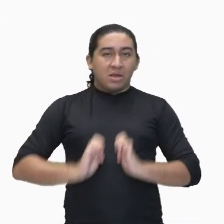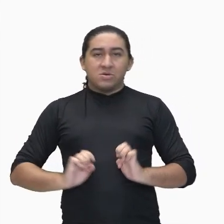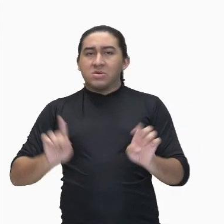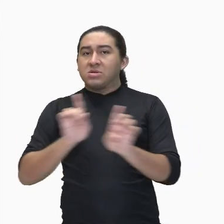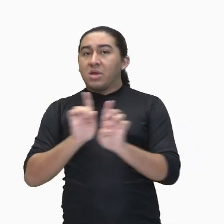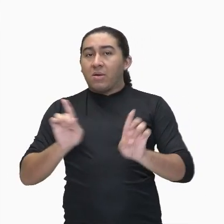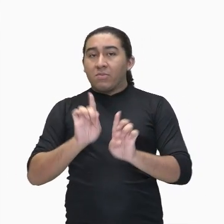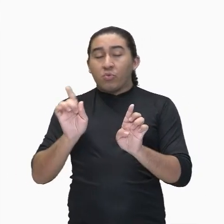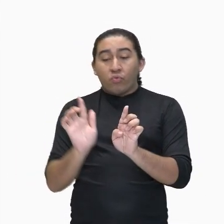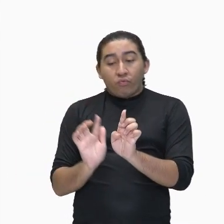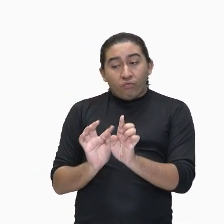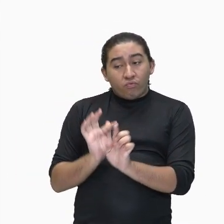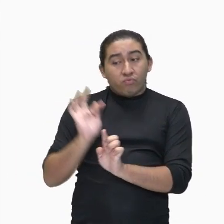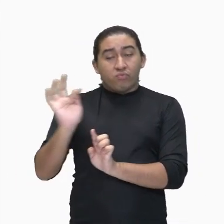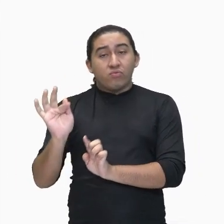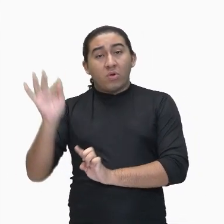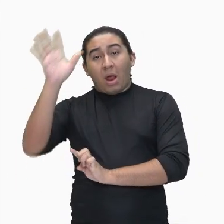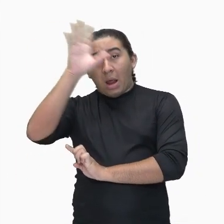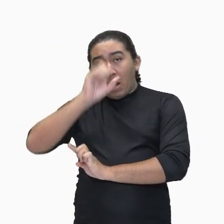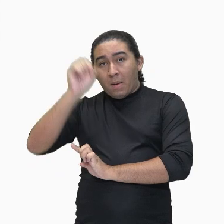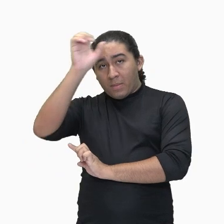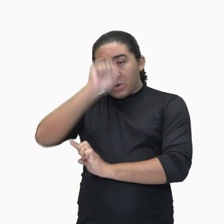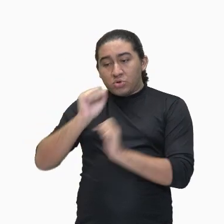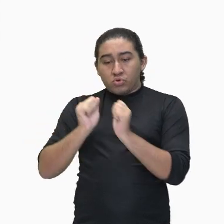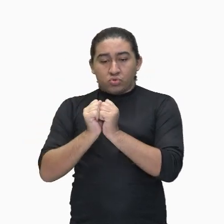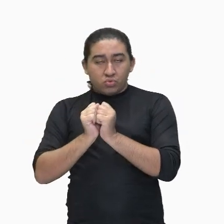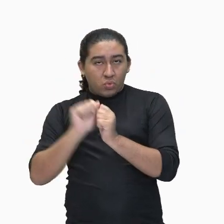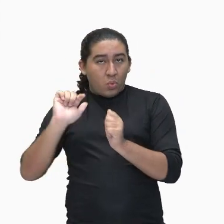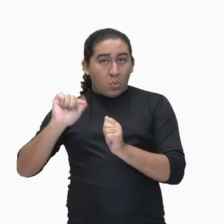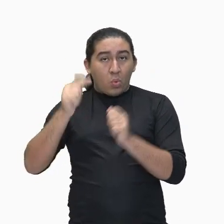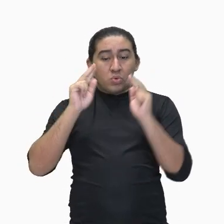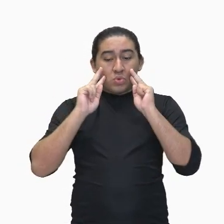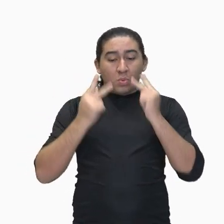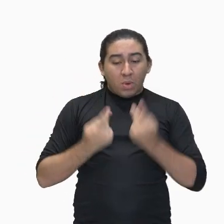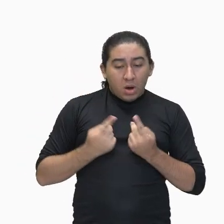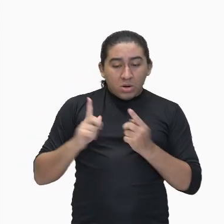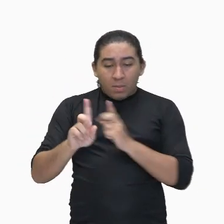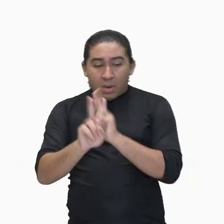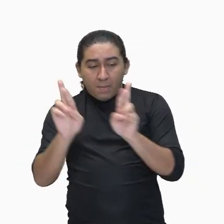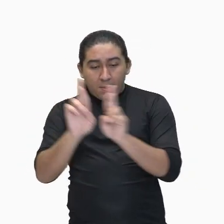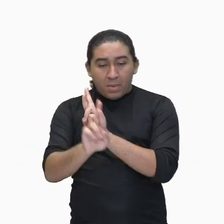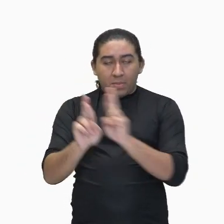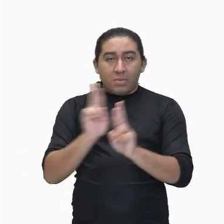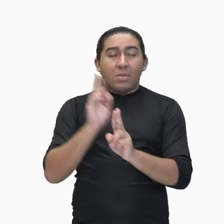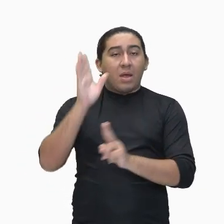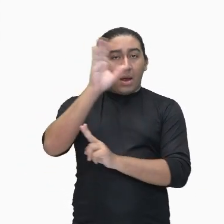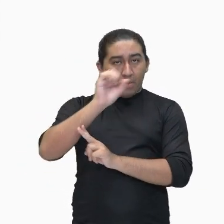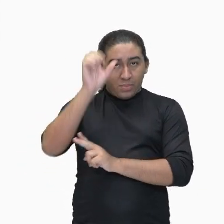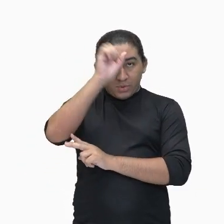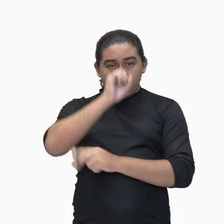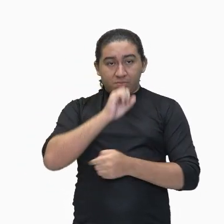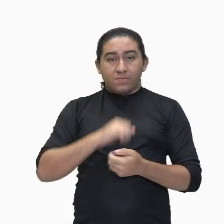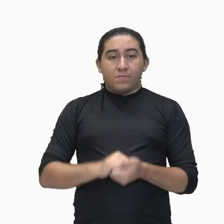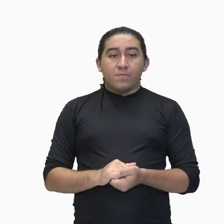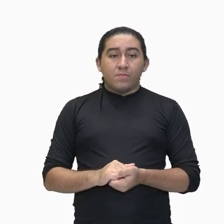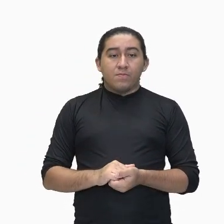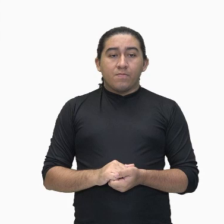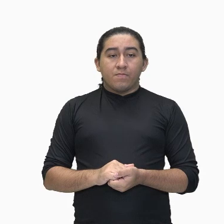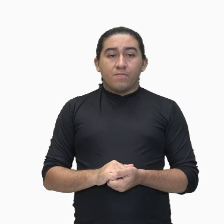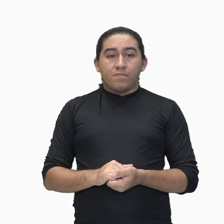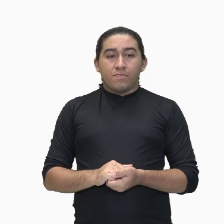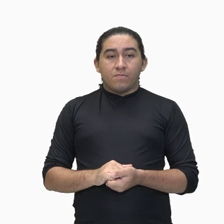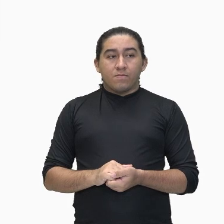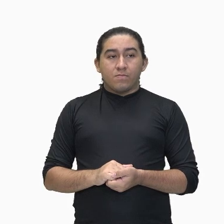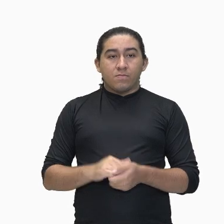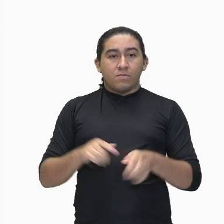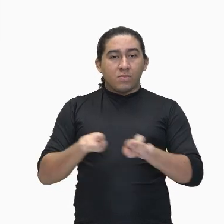na sua convivência com outros seres humanos. E aqui vem outra palavra-chave de Aristóteles, que é a